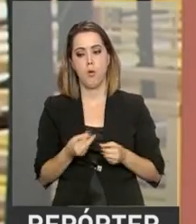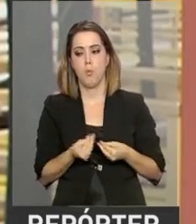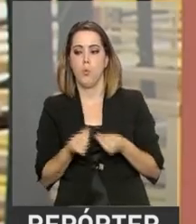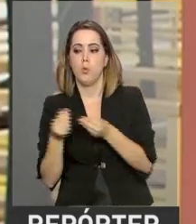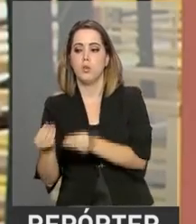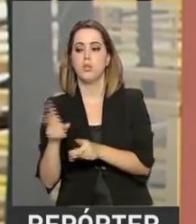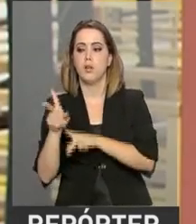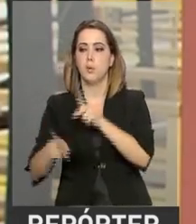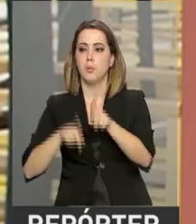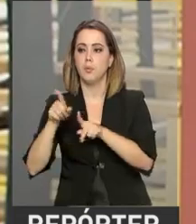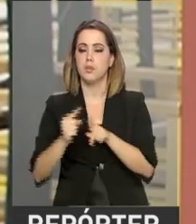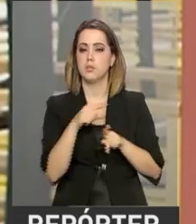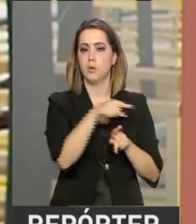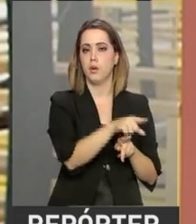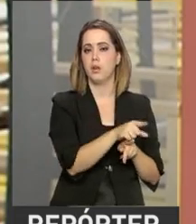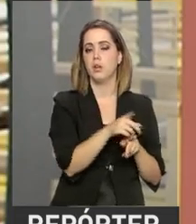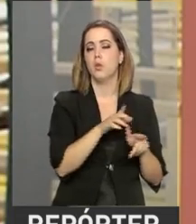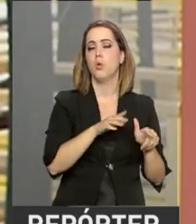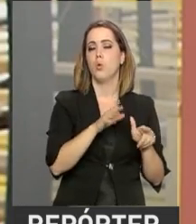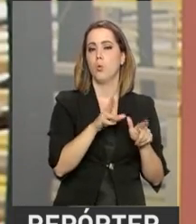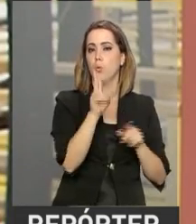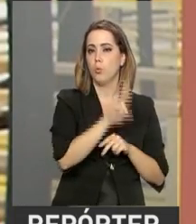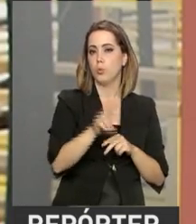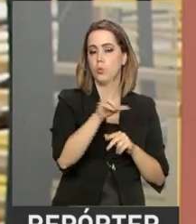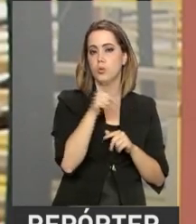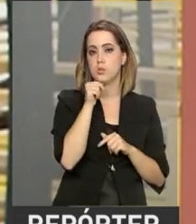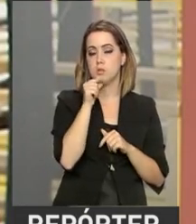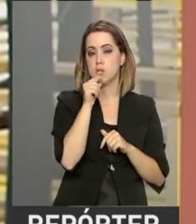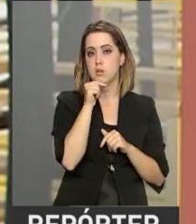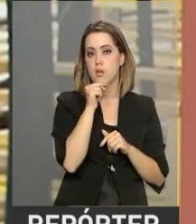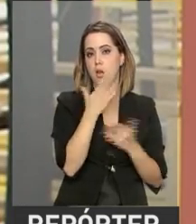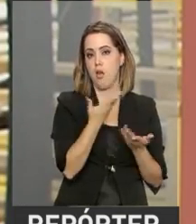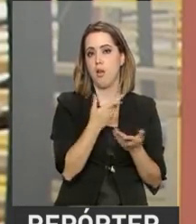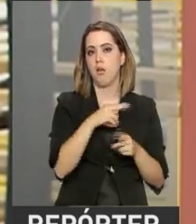né? Eu acho que a sociedade precisa discutir isso, a indústria está de parabéns, o governo está de parabéns, porque é essa a discussão.